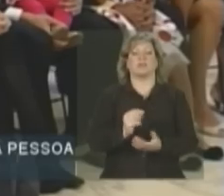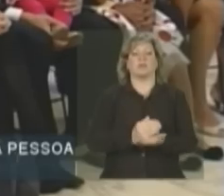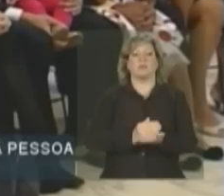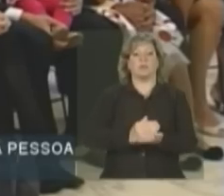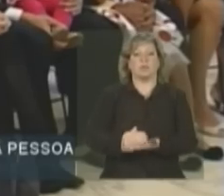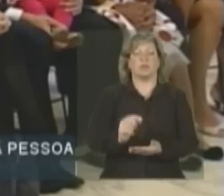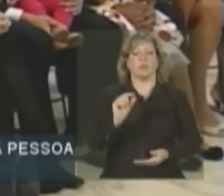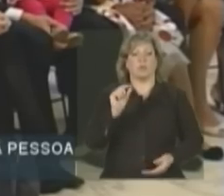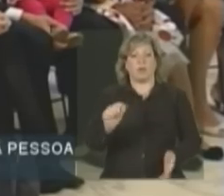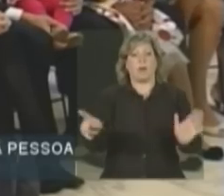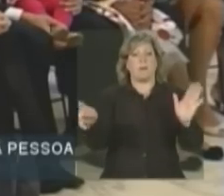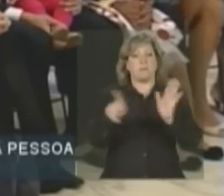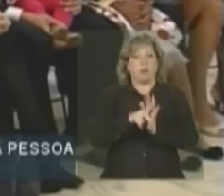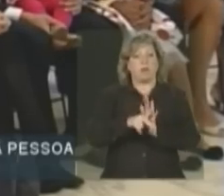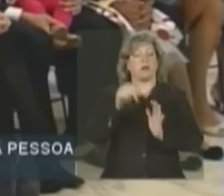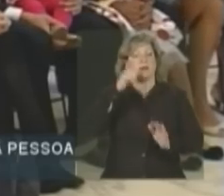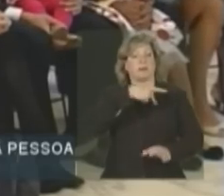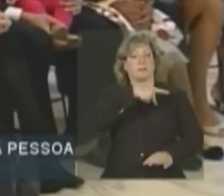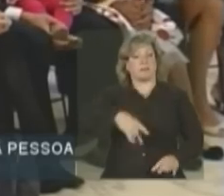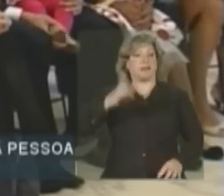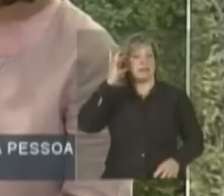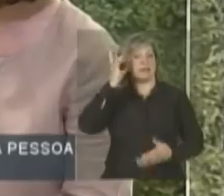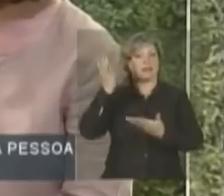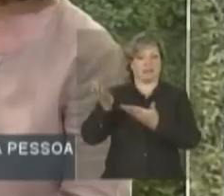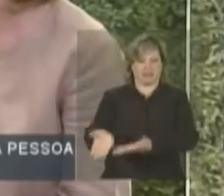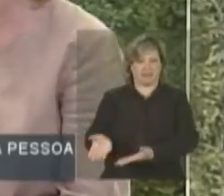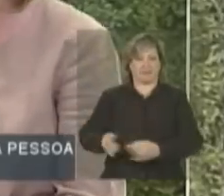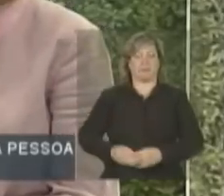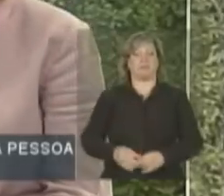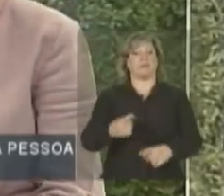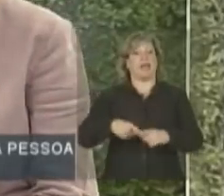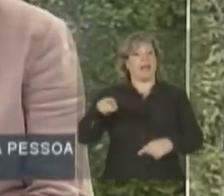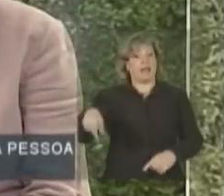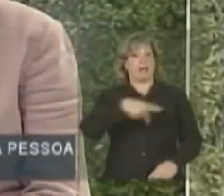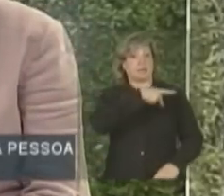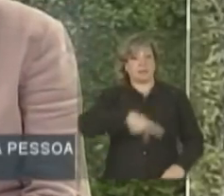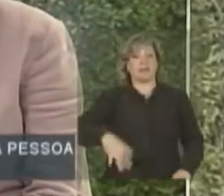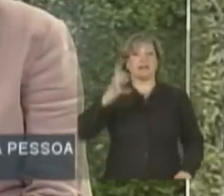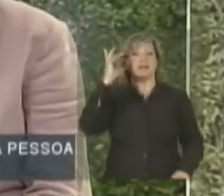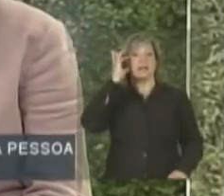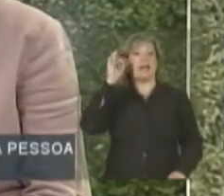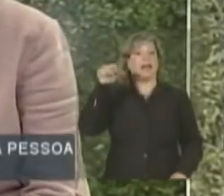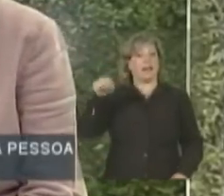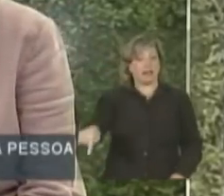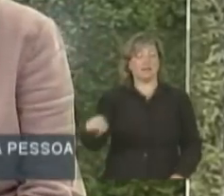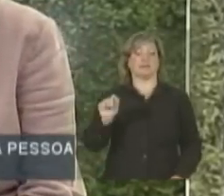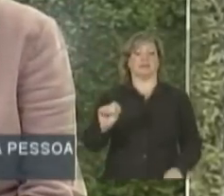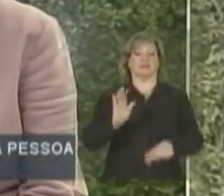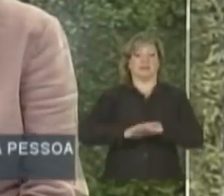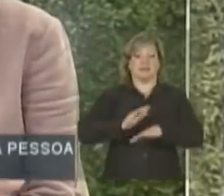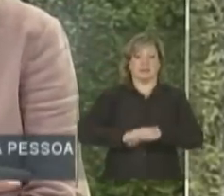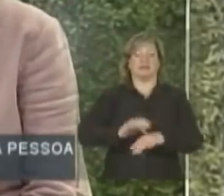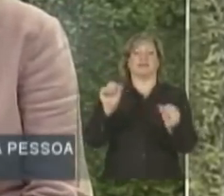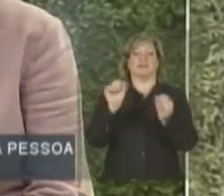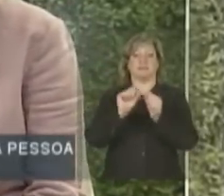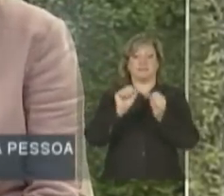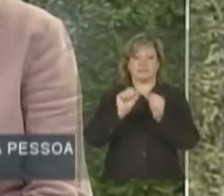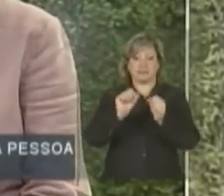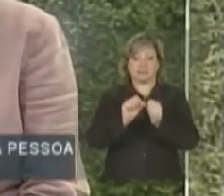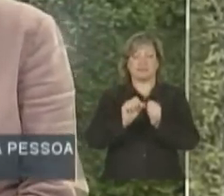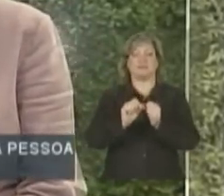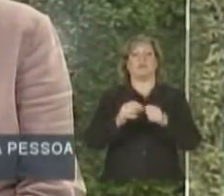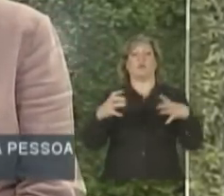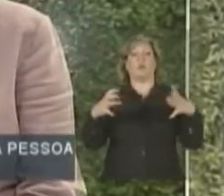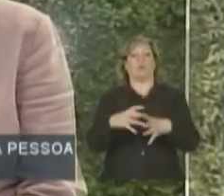tenham nascido da própria presidenta Dilma Rousseff. Foi a presidenta Dilma Rousseff que mobilizou o conjunto dos